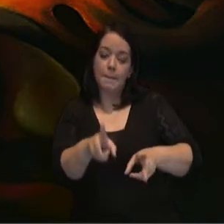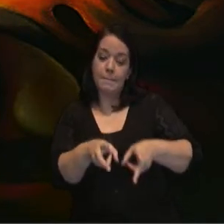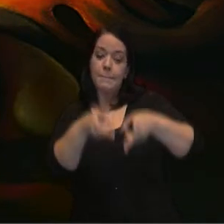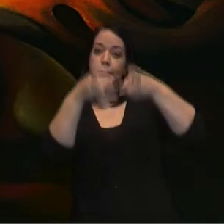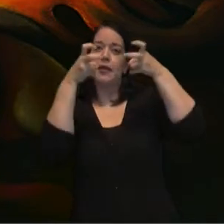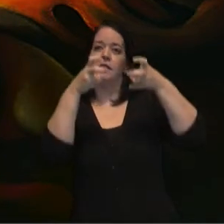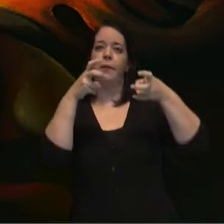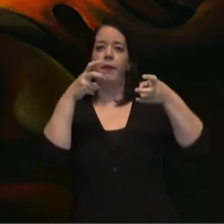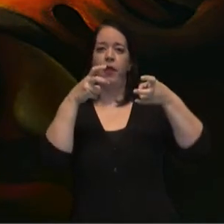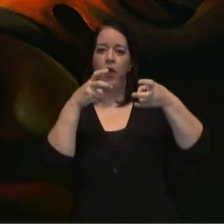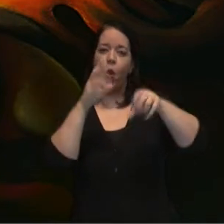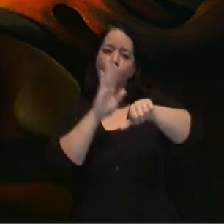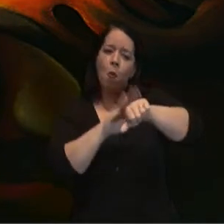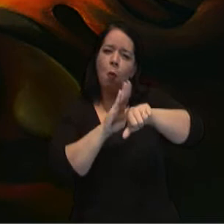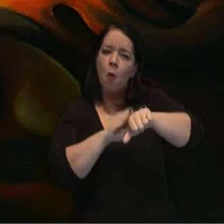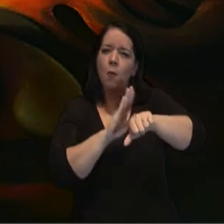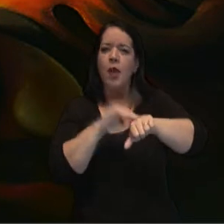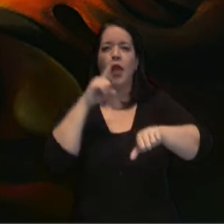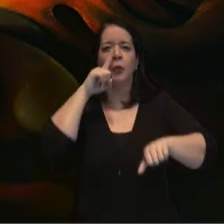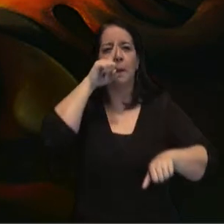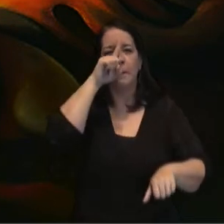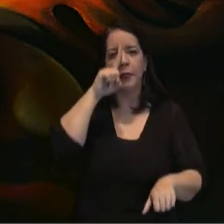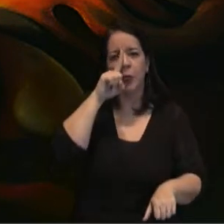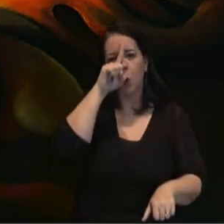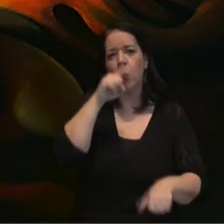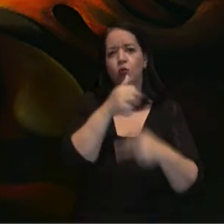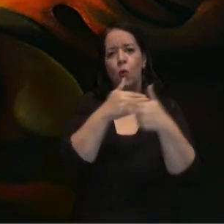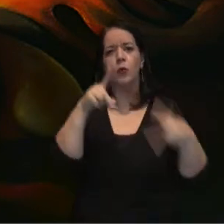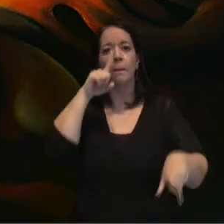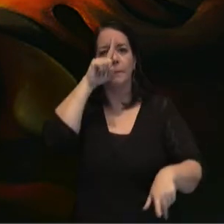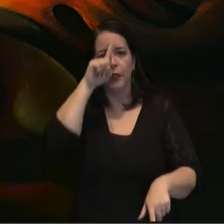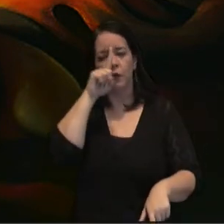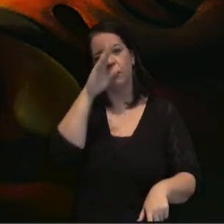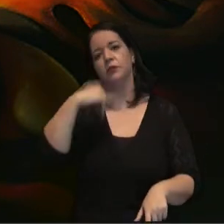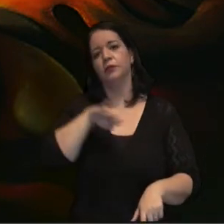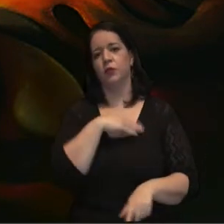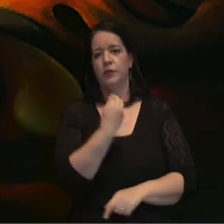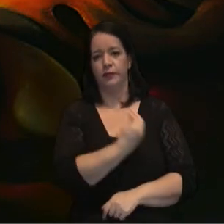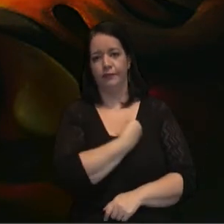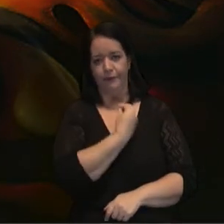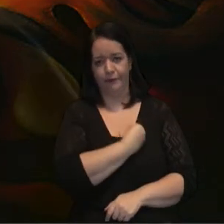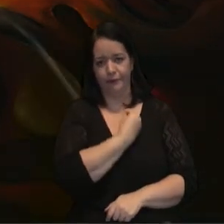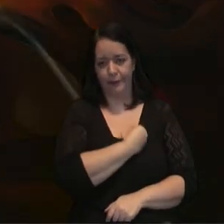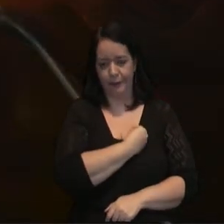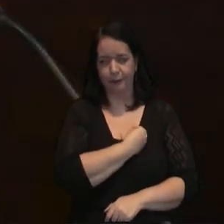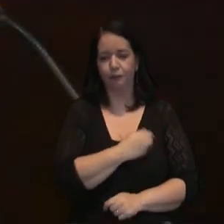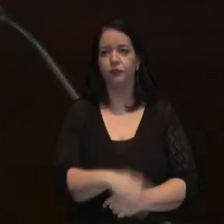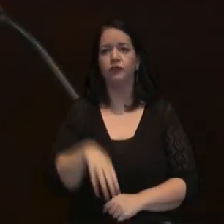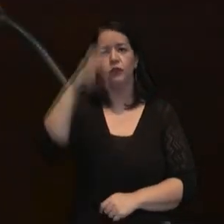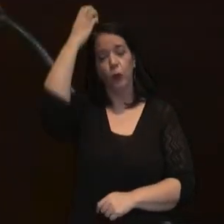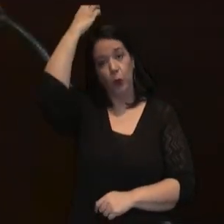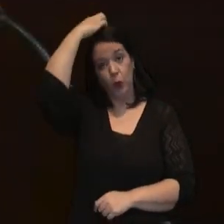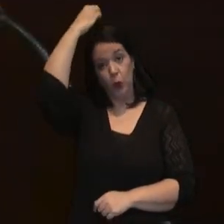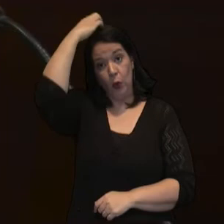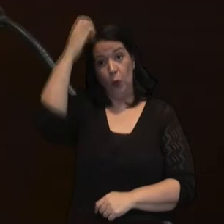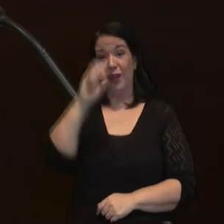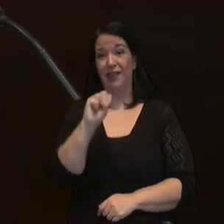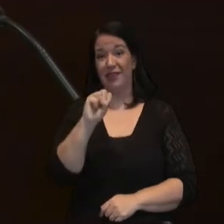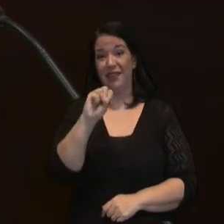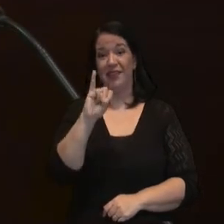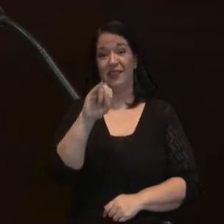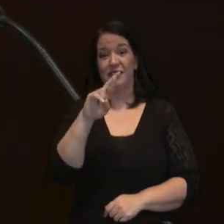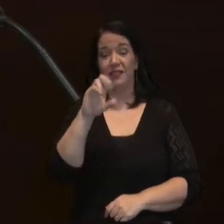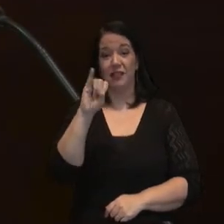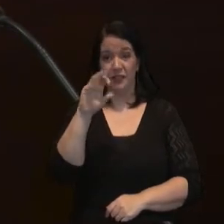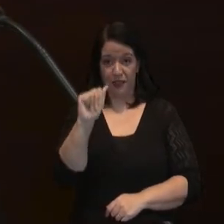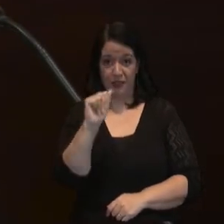das realidades ameaçadoras desta vida. O rei Ben-Hadad disse: ide